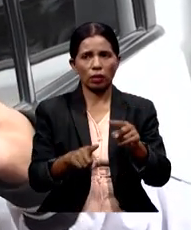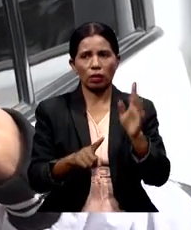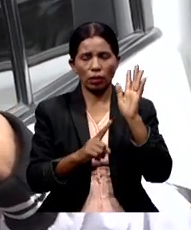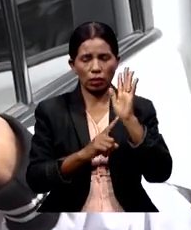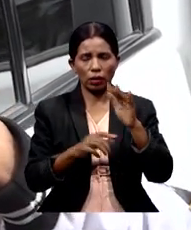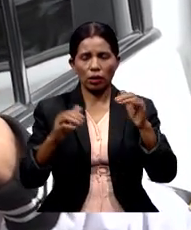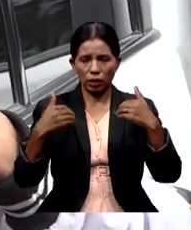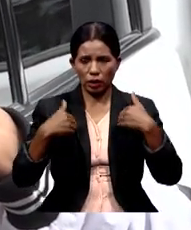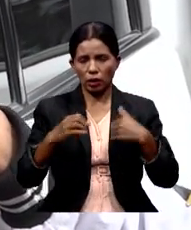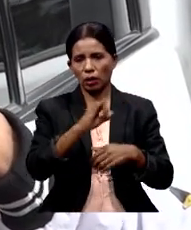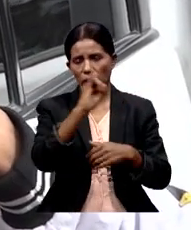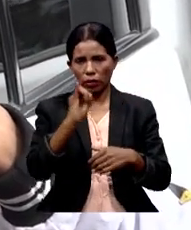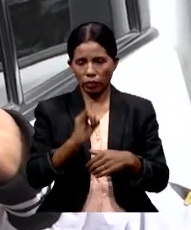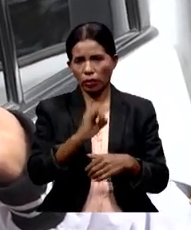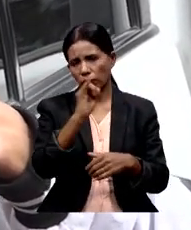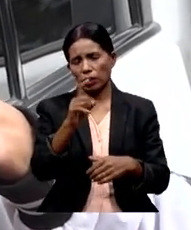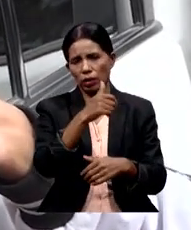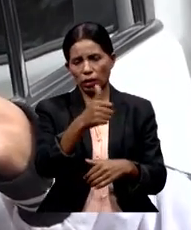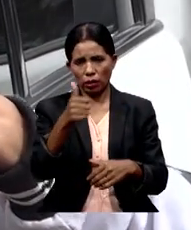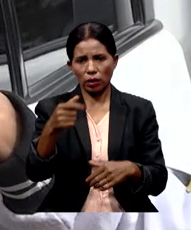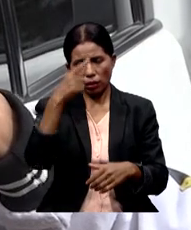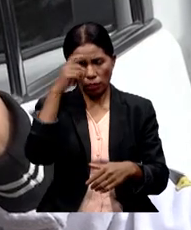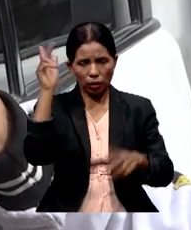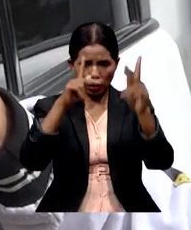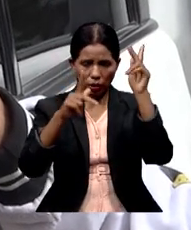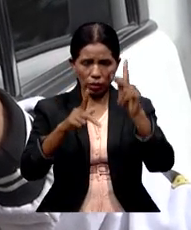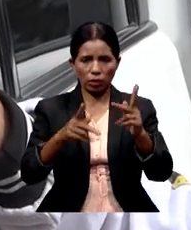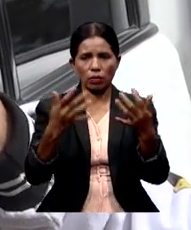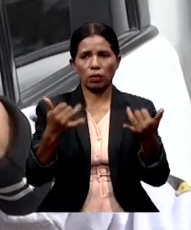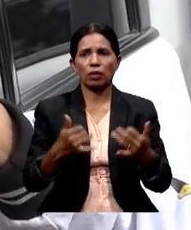que identificar ele ainda. Então agora caso né, caso can agora